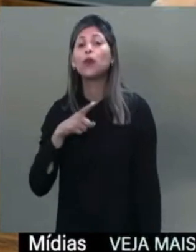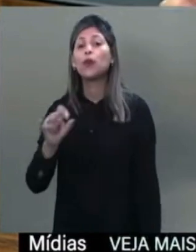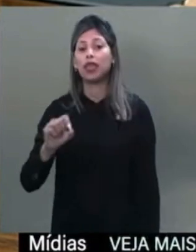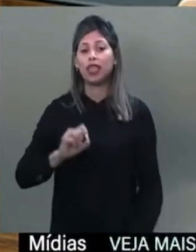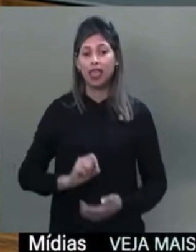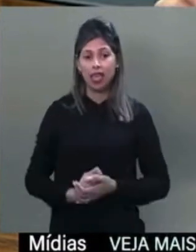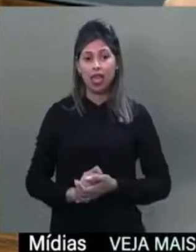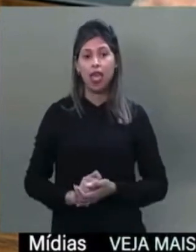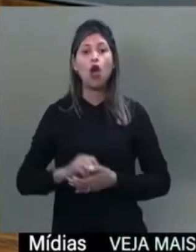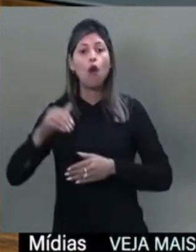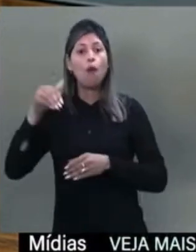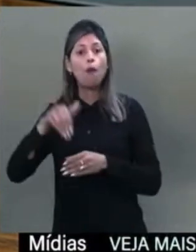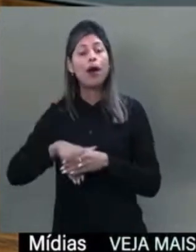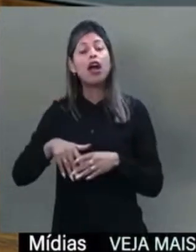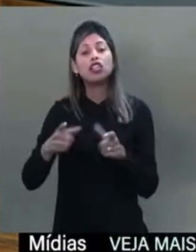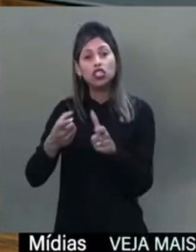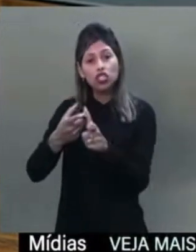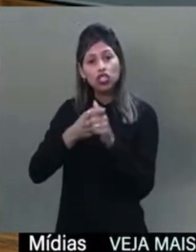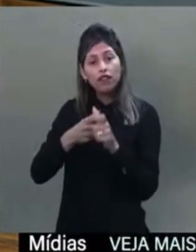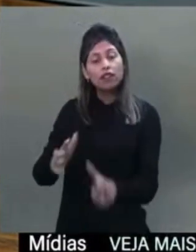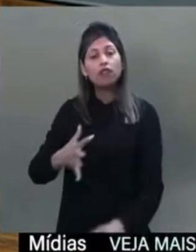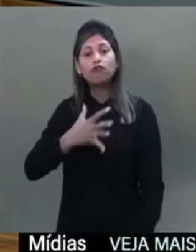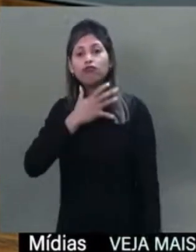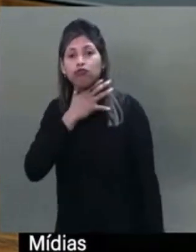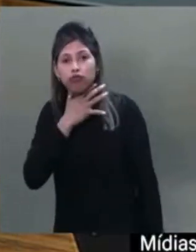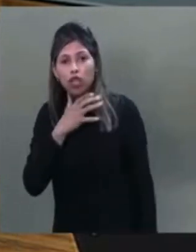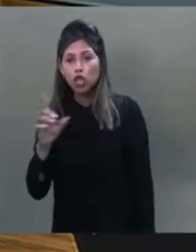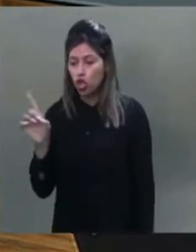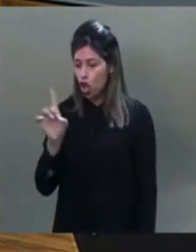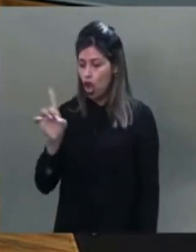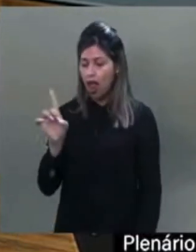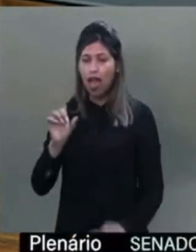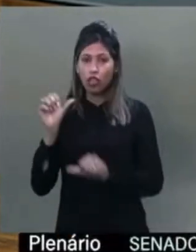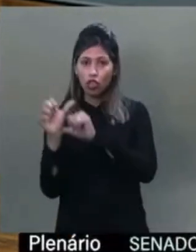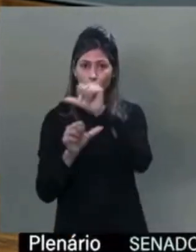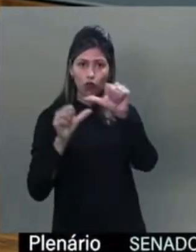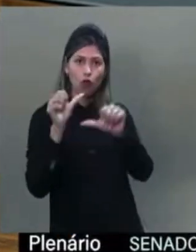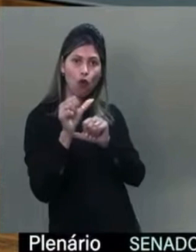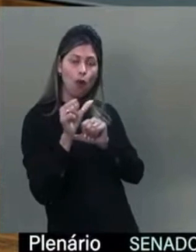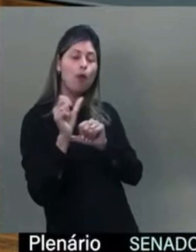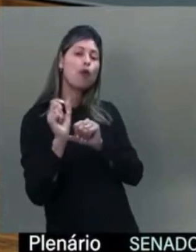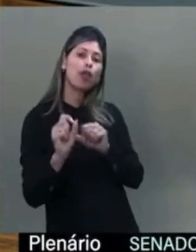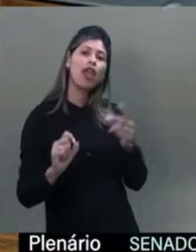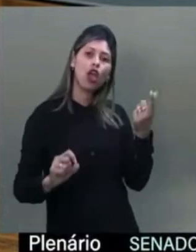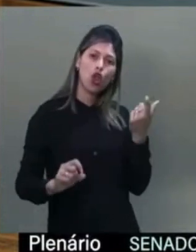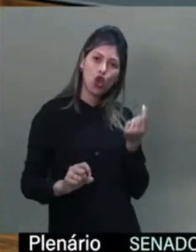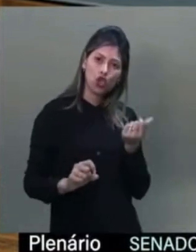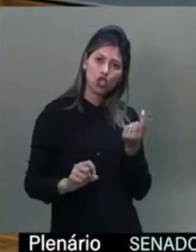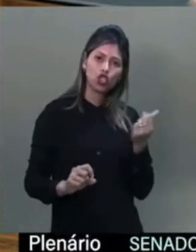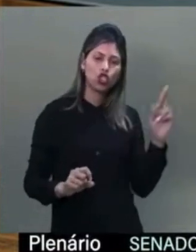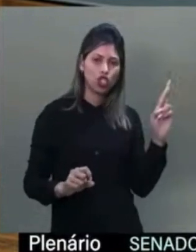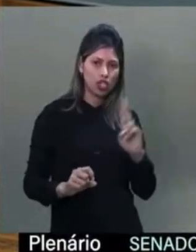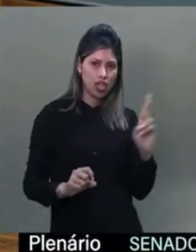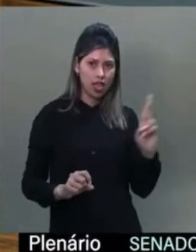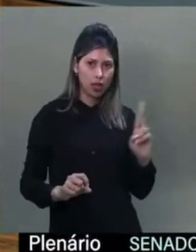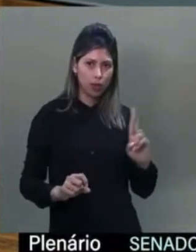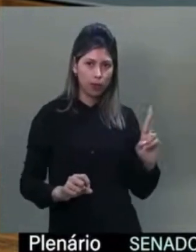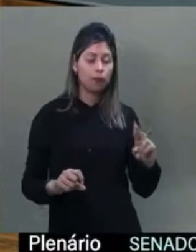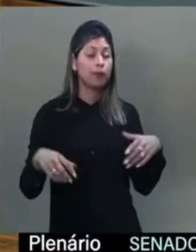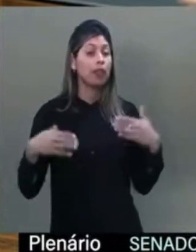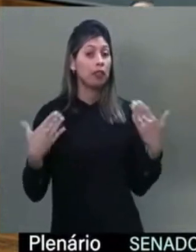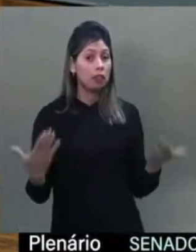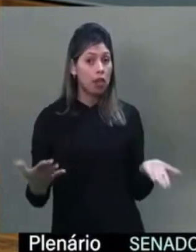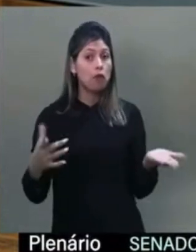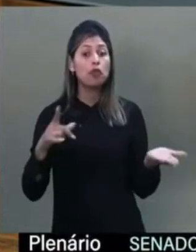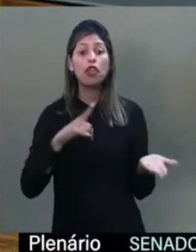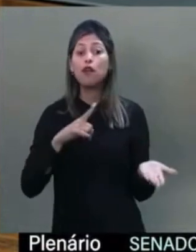uma dívida em real. Então, a gente precisa levar essas variáveis e essas questões